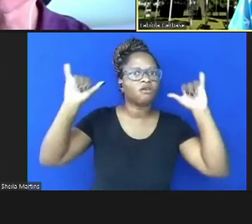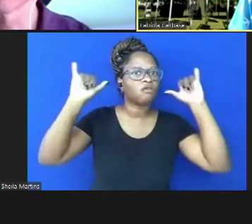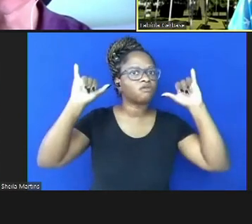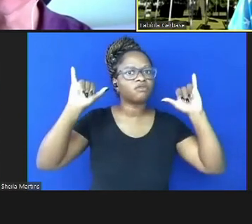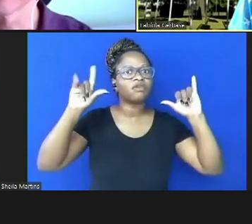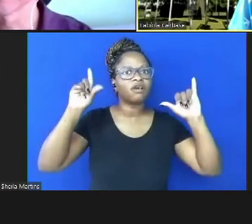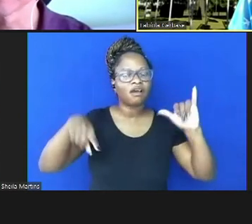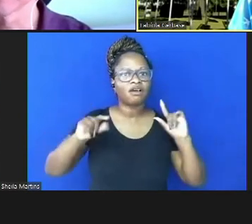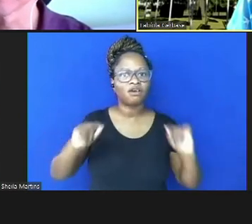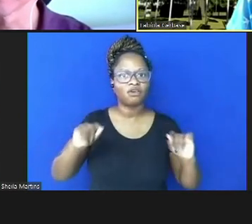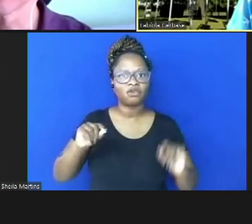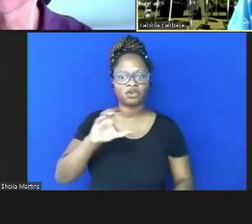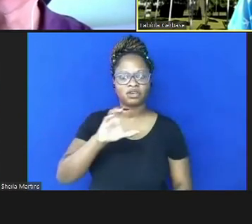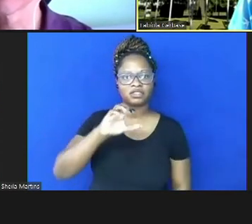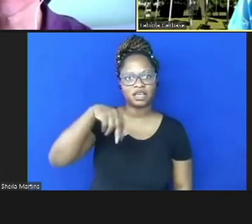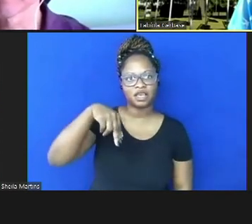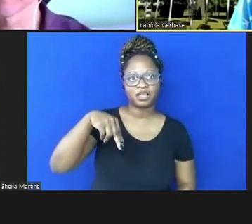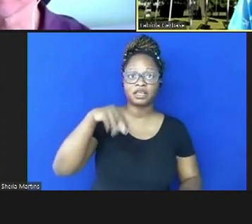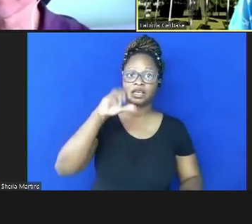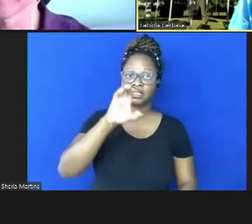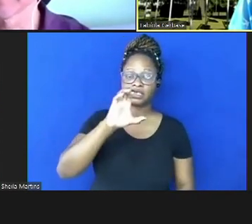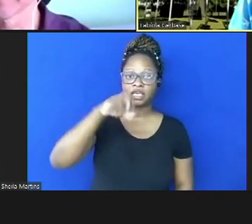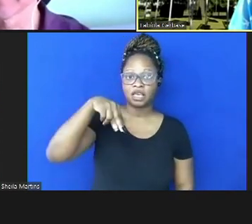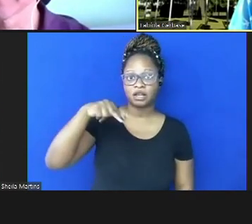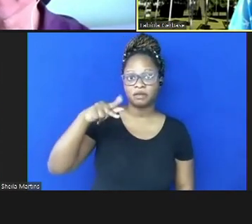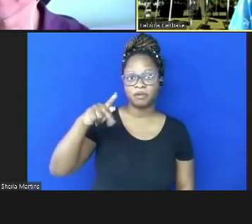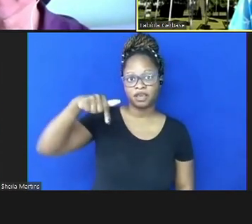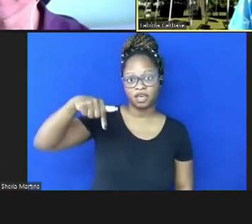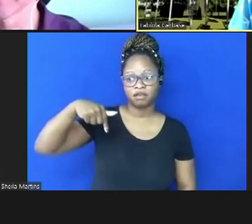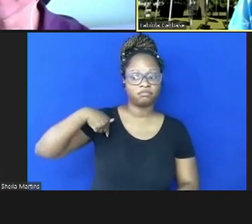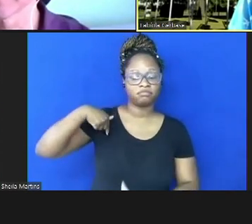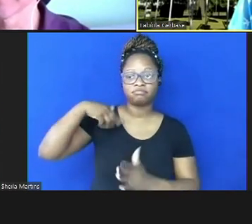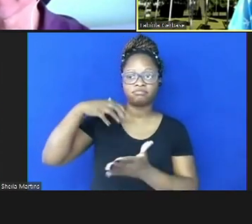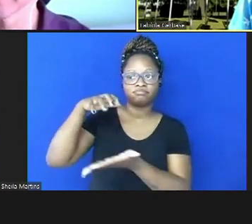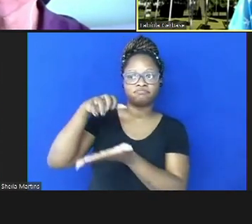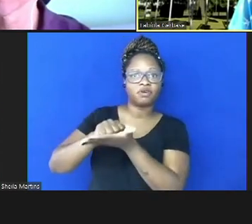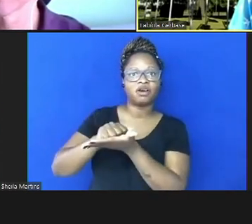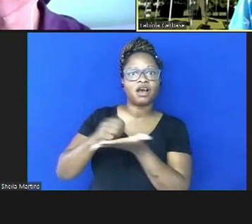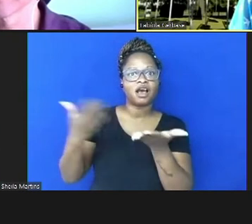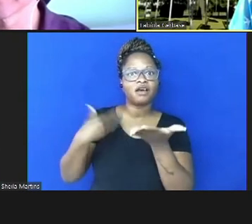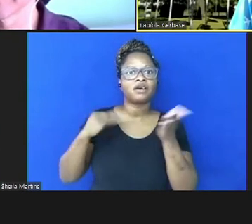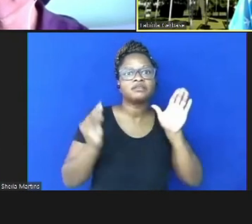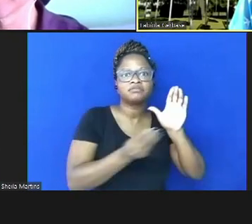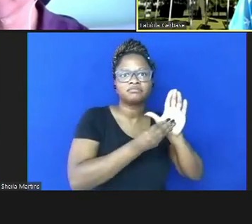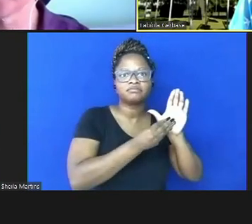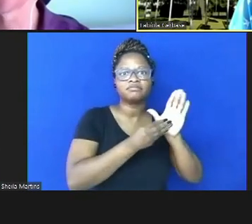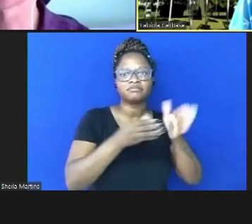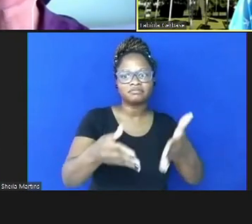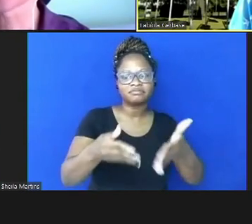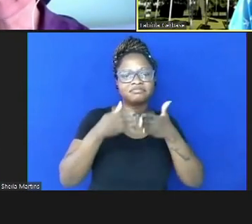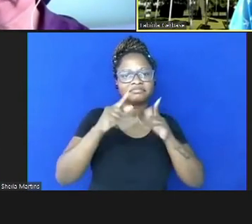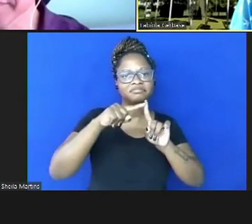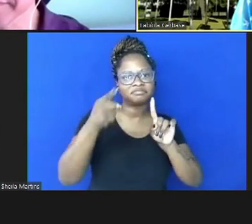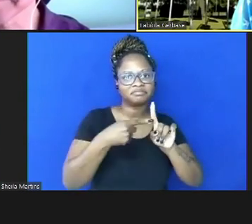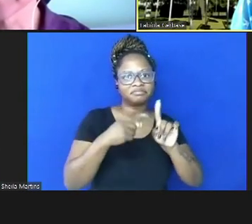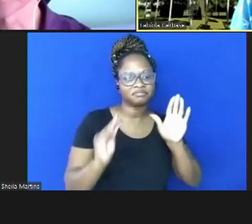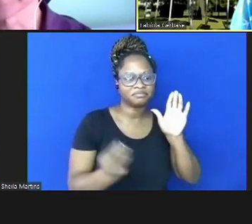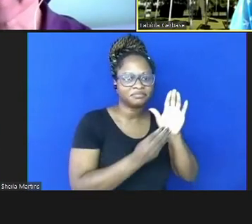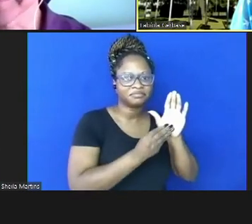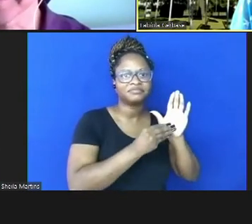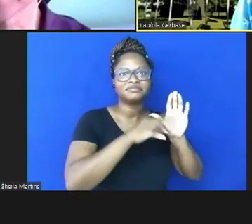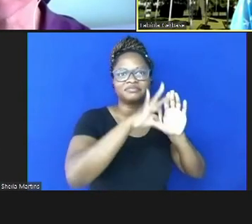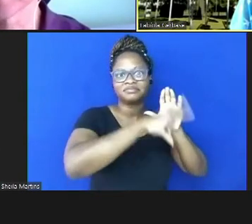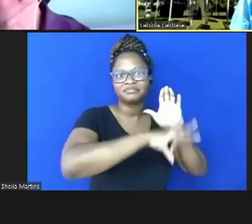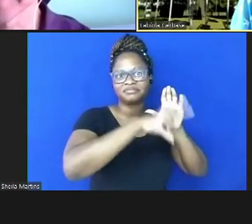notícia de que o CNPq fez uma mudança na plataforma Lattes, permitindo a inserção do período de licença maternidade. Né? Imagino que vocês